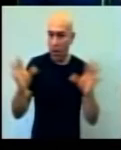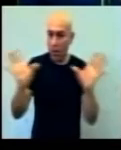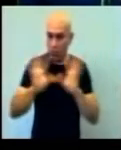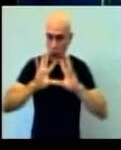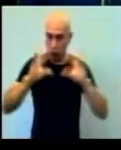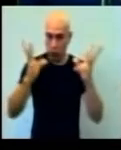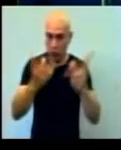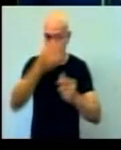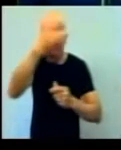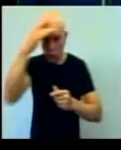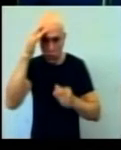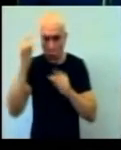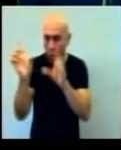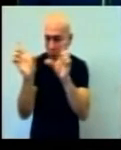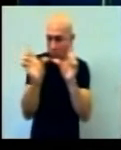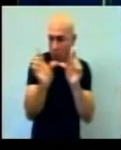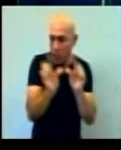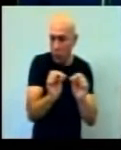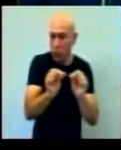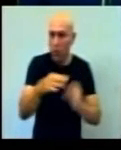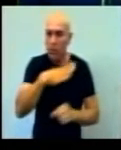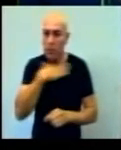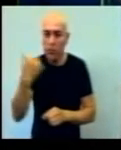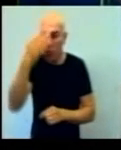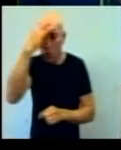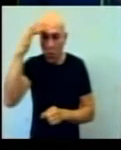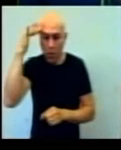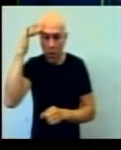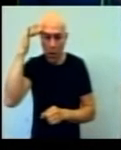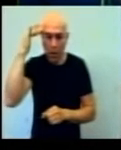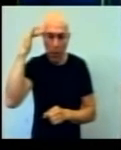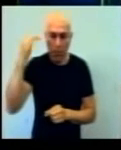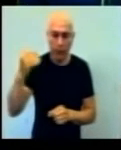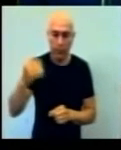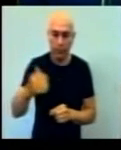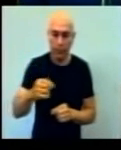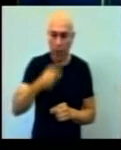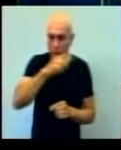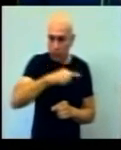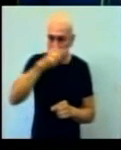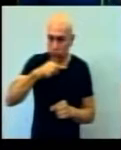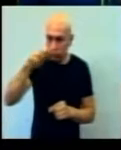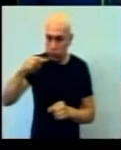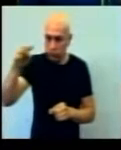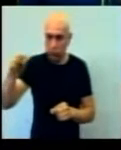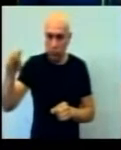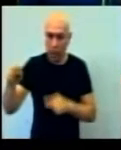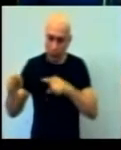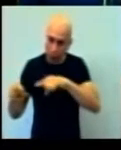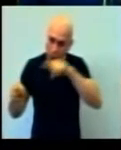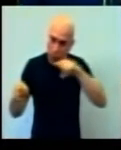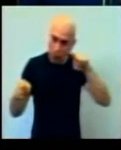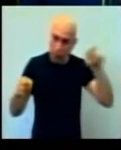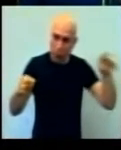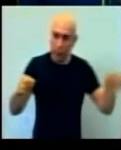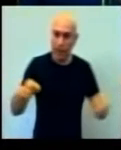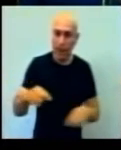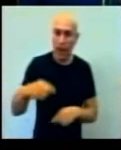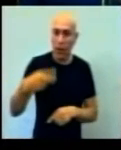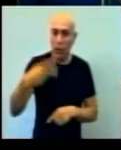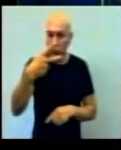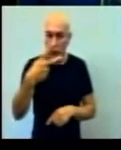a representatividade aí dos óbitos nessa faixa etária, dentre a sua população, 80 e mais, chega a